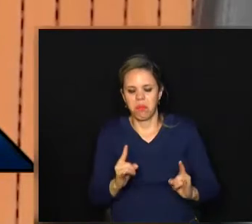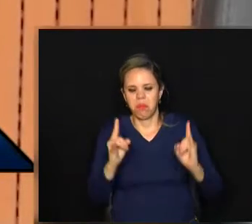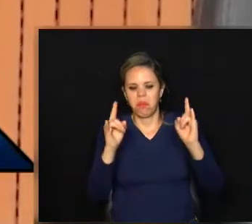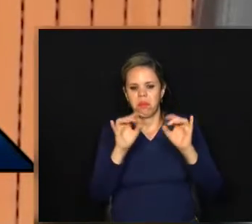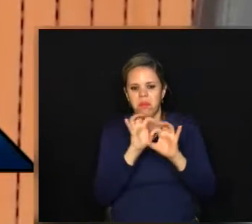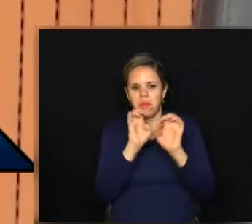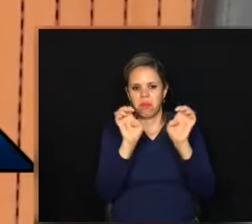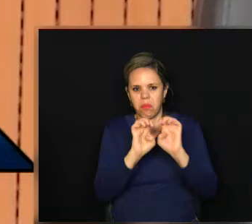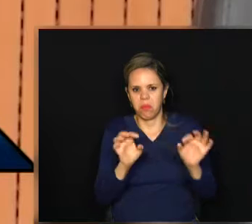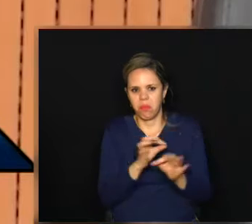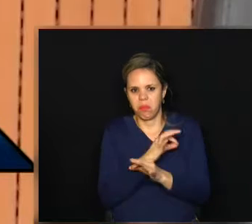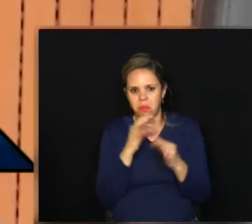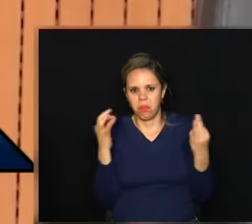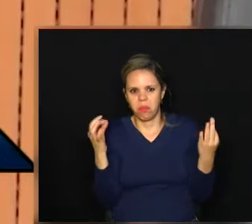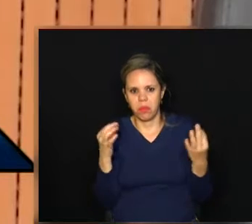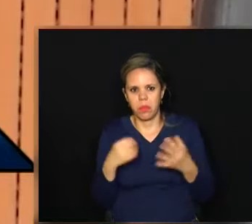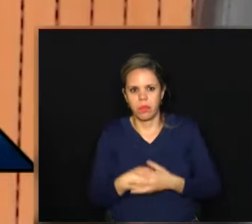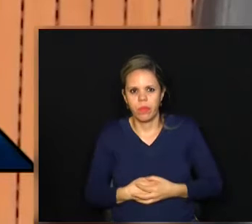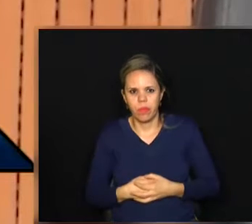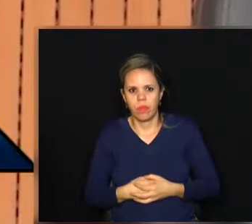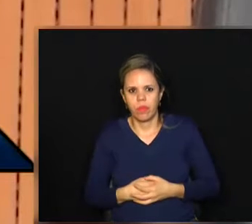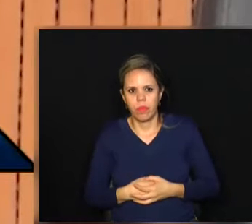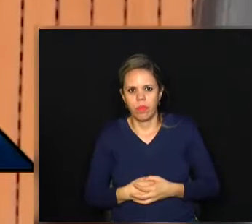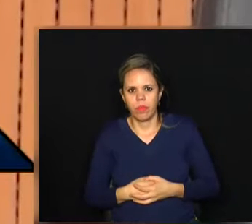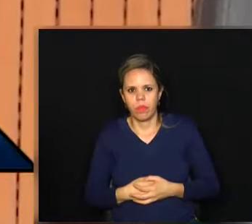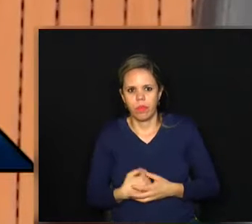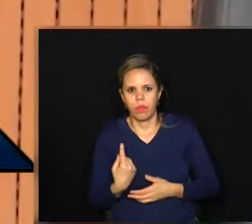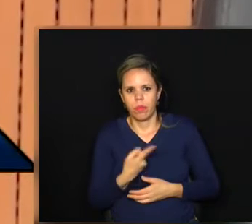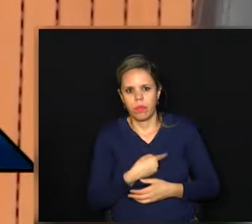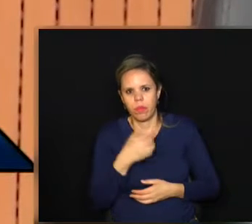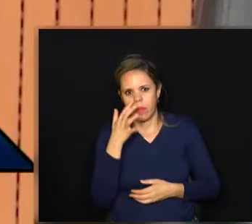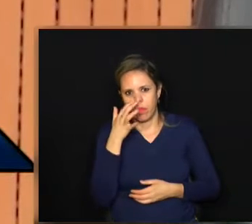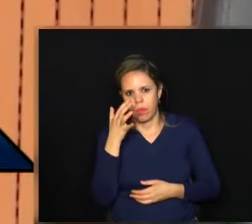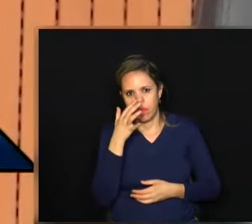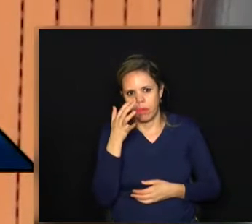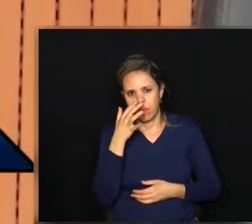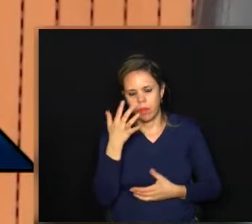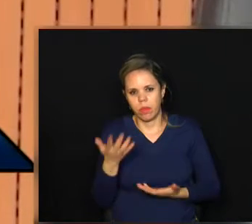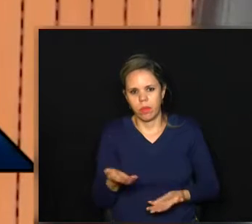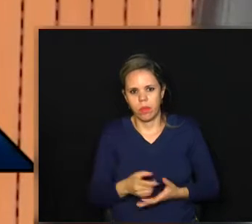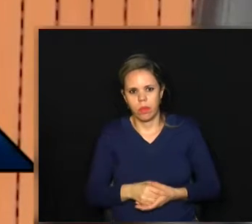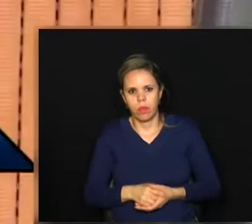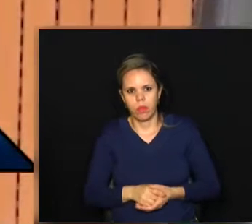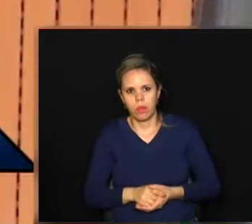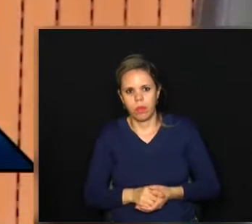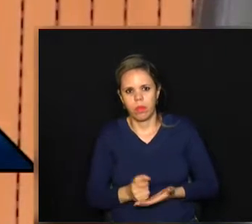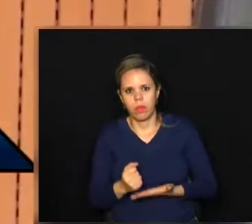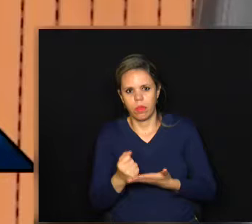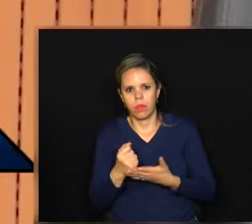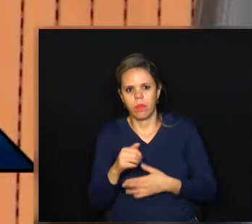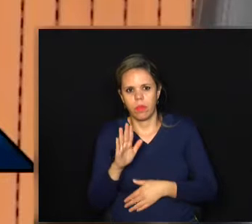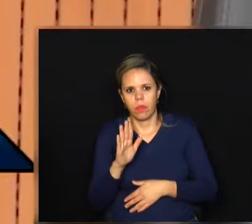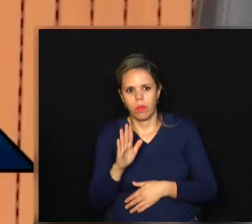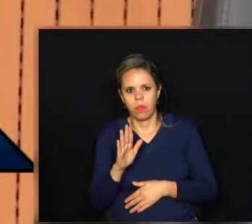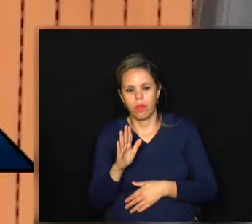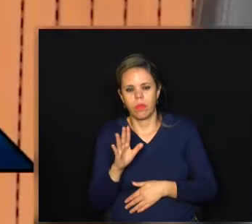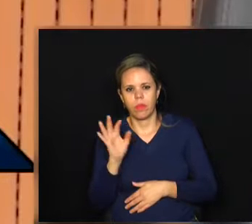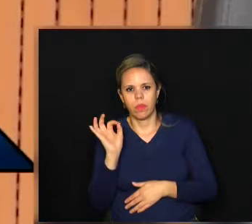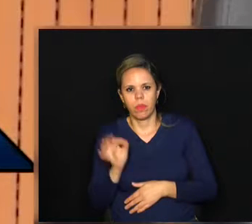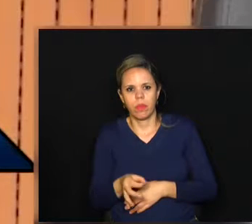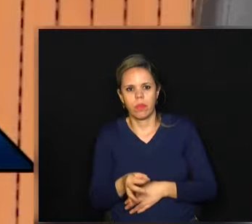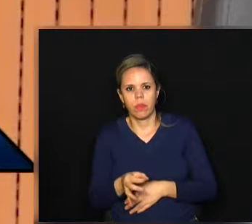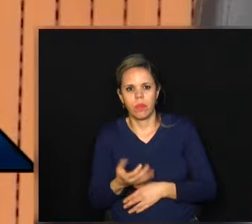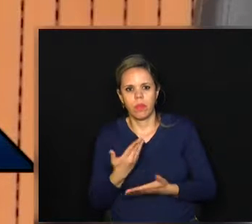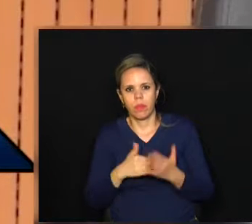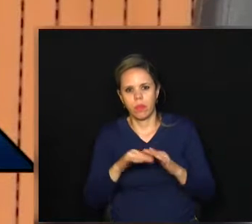estrutura, uma estrutura que nos encanta, uma estrutura que nos dá cada vez mais a certeza que a